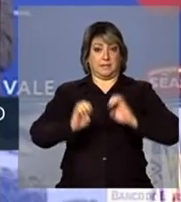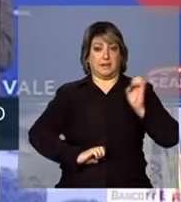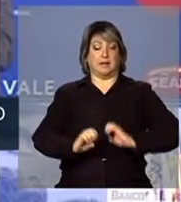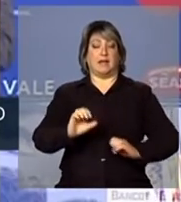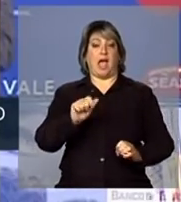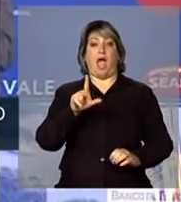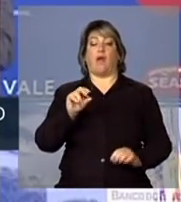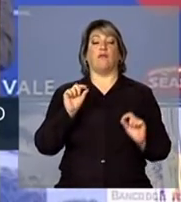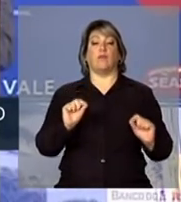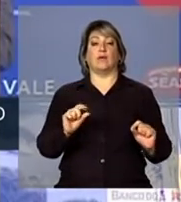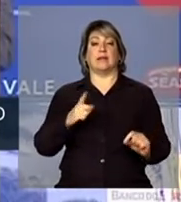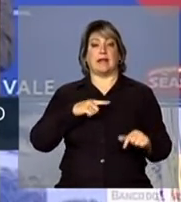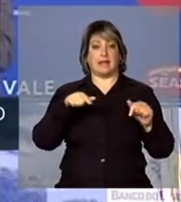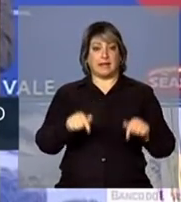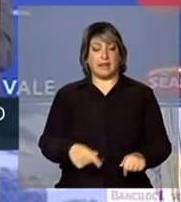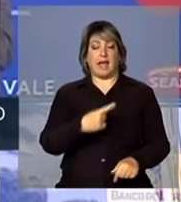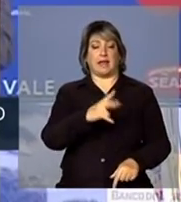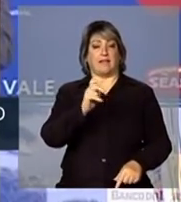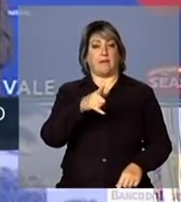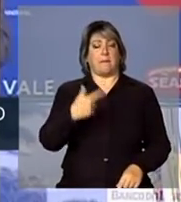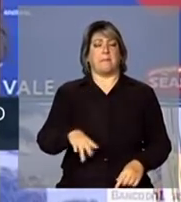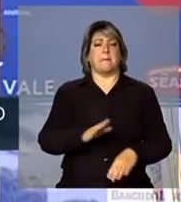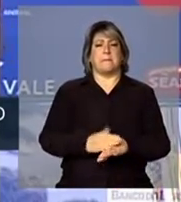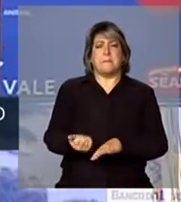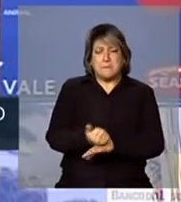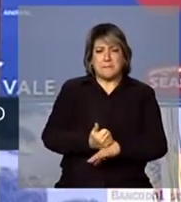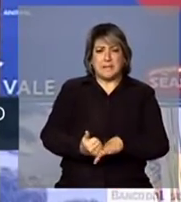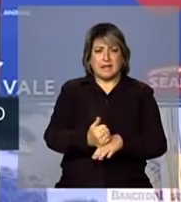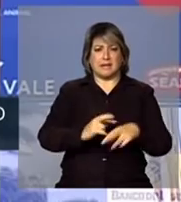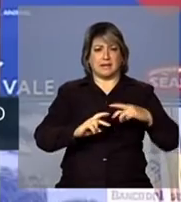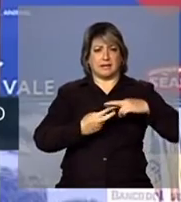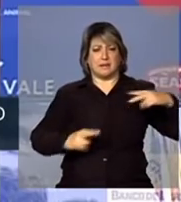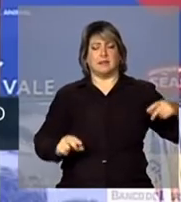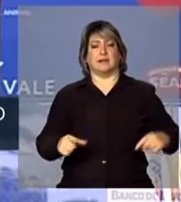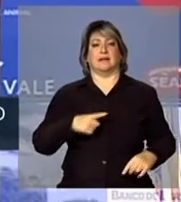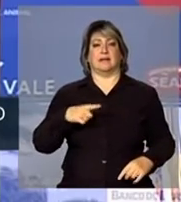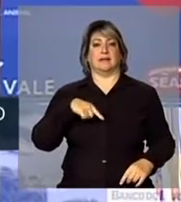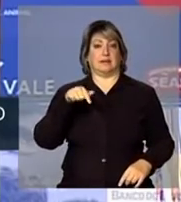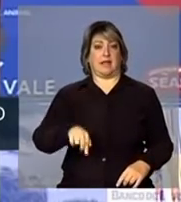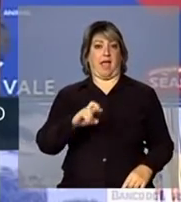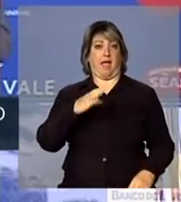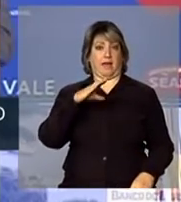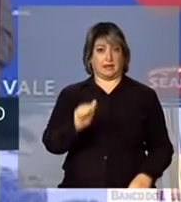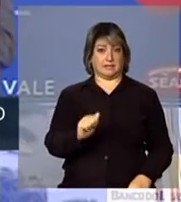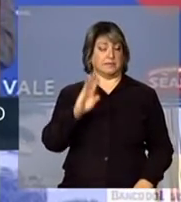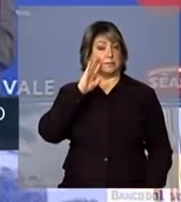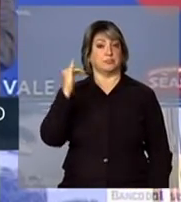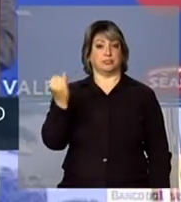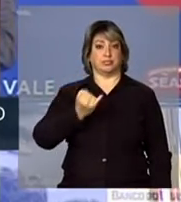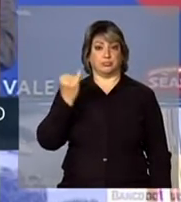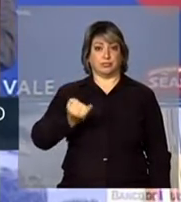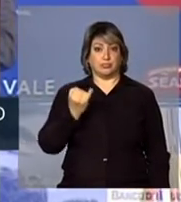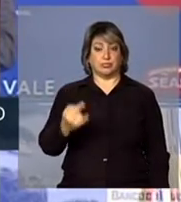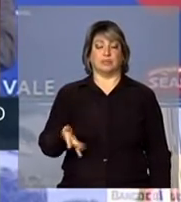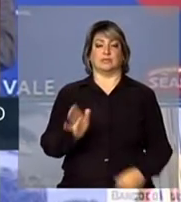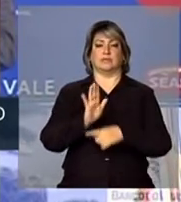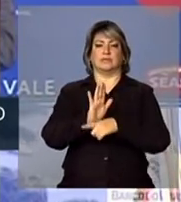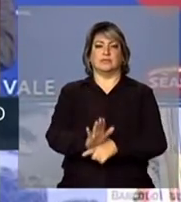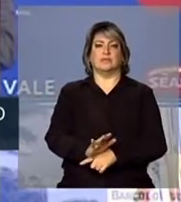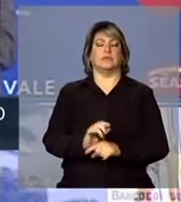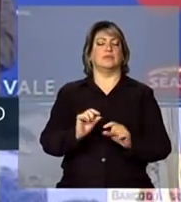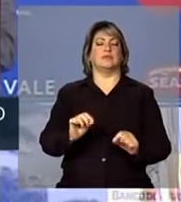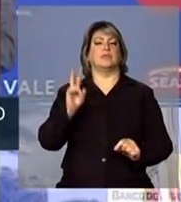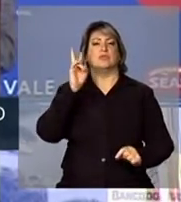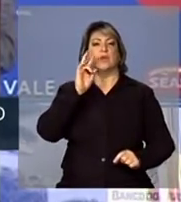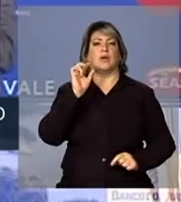objetivo de termos aqui, cada vez mais, o aprimoramento genético dessa raça, que é fundamental. Porque isso significa, traduzindo de maneira muito